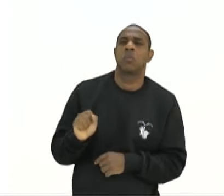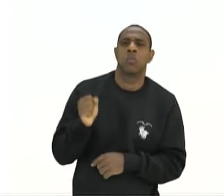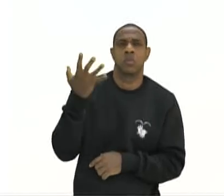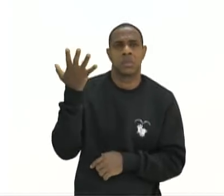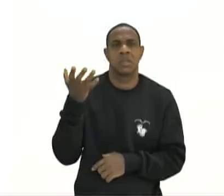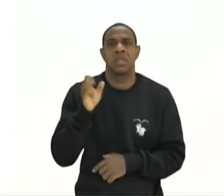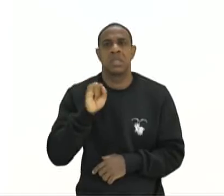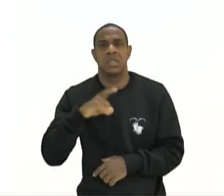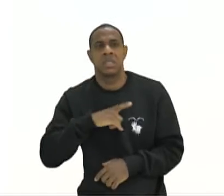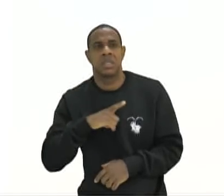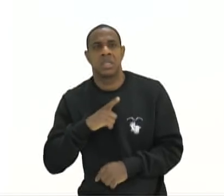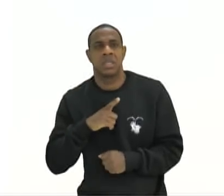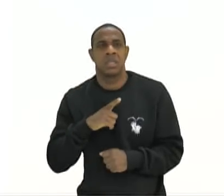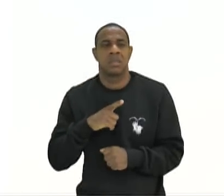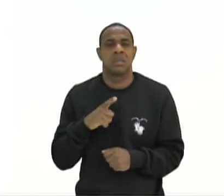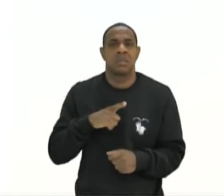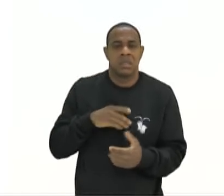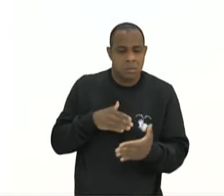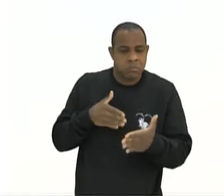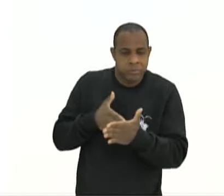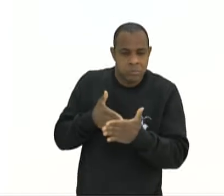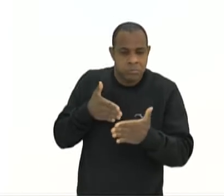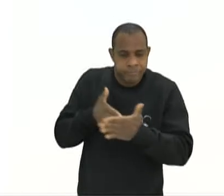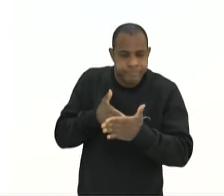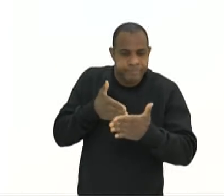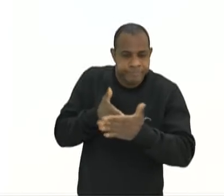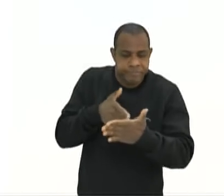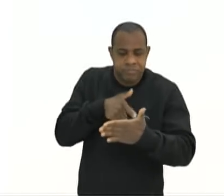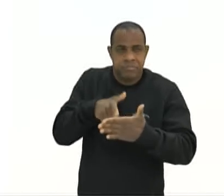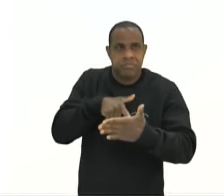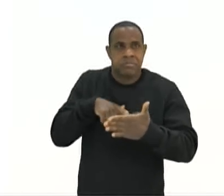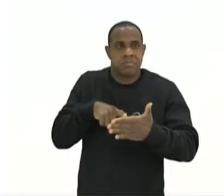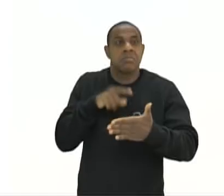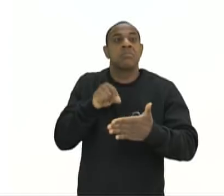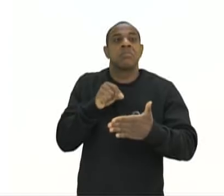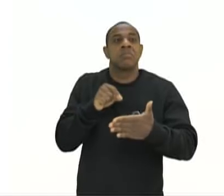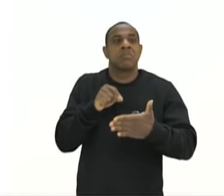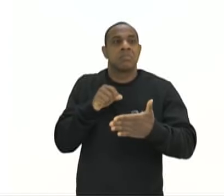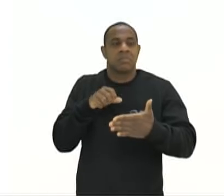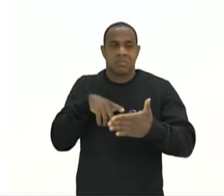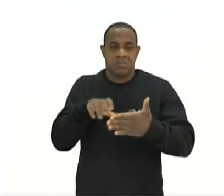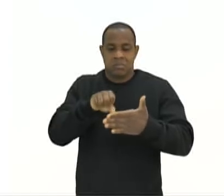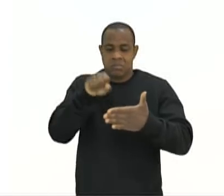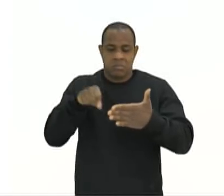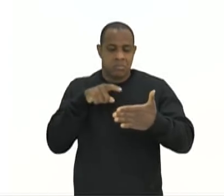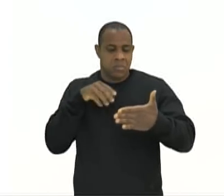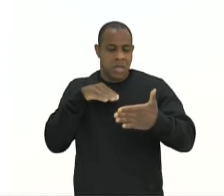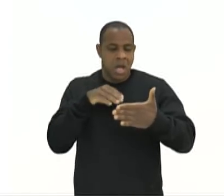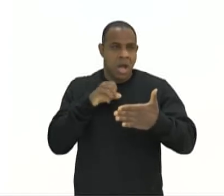se existir um obstáculo no meio do caminho? A tendência do sistema em deslocamento é o de